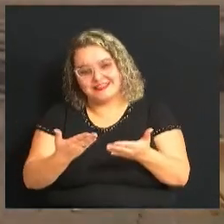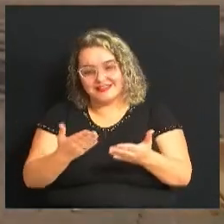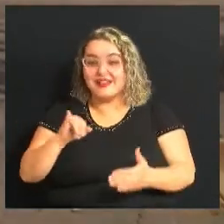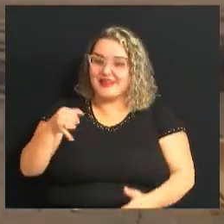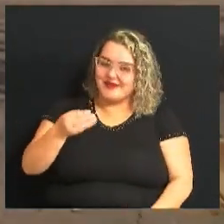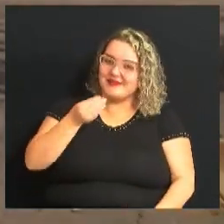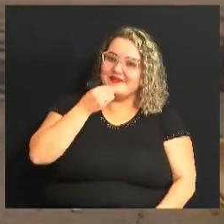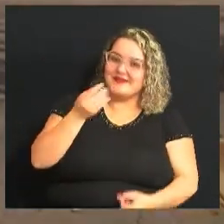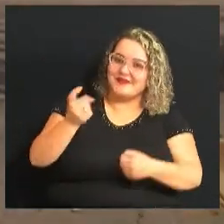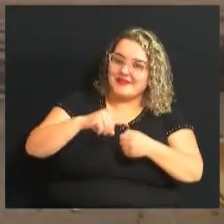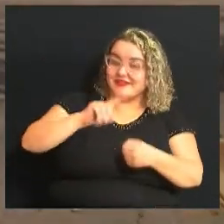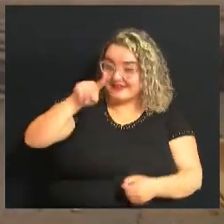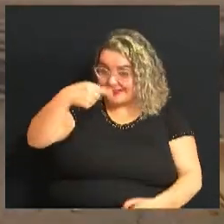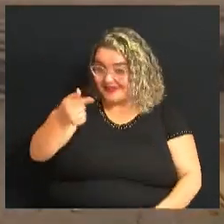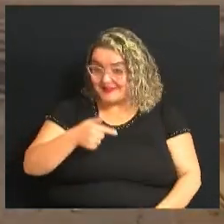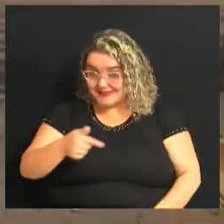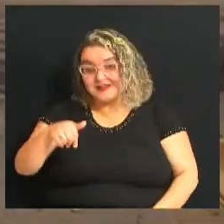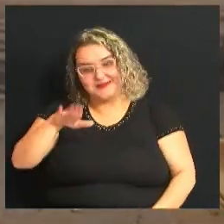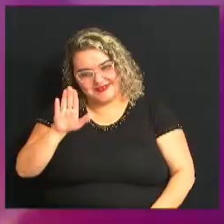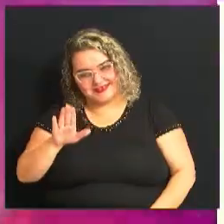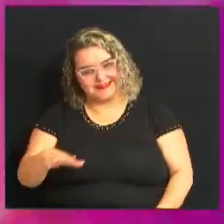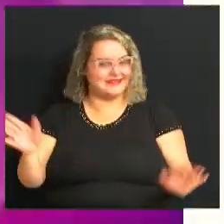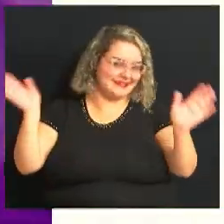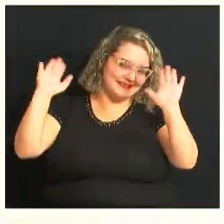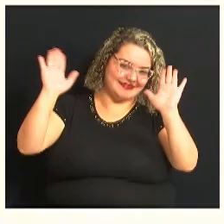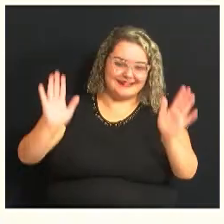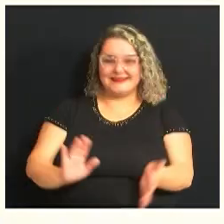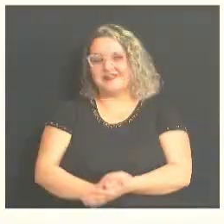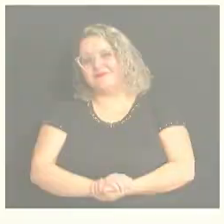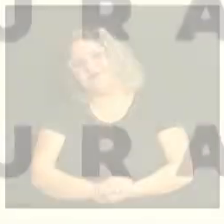Eu volto na próxima semana com muito mais. Tchau!